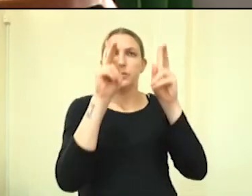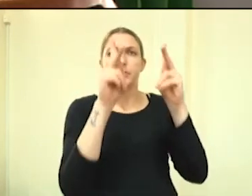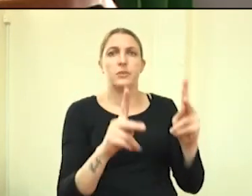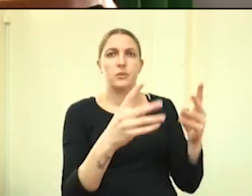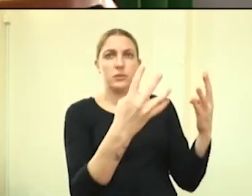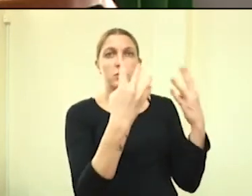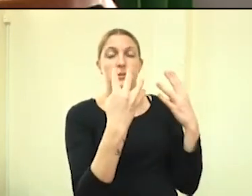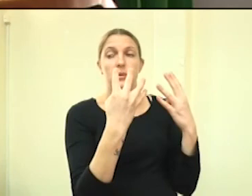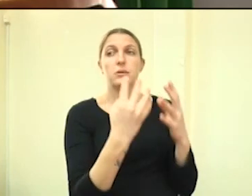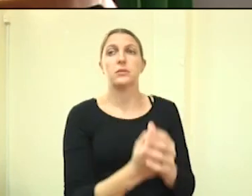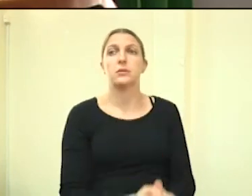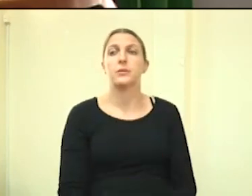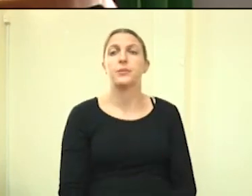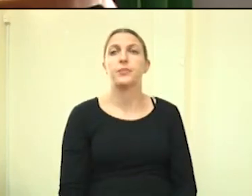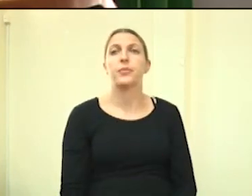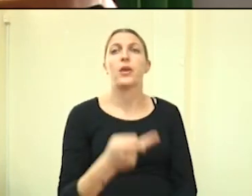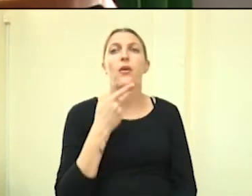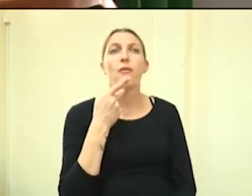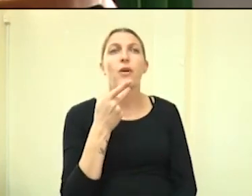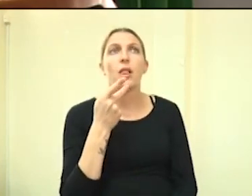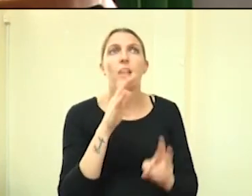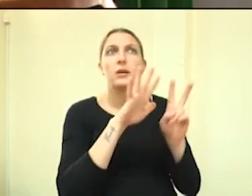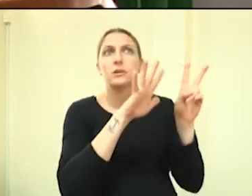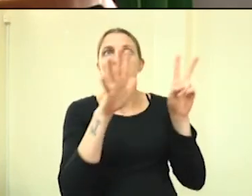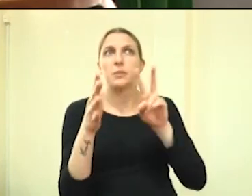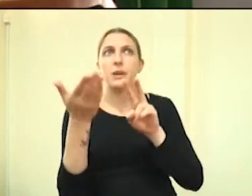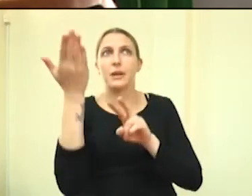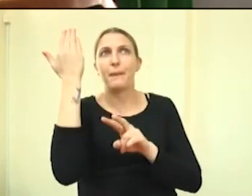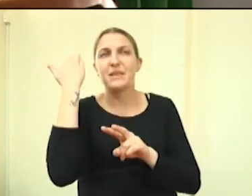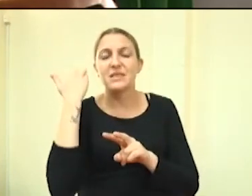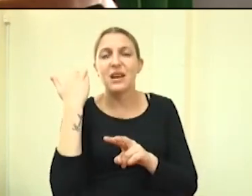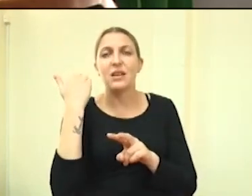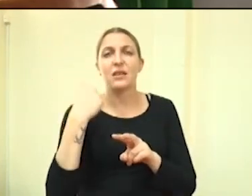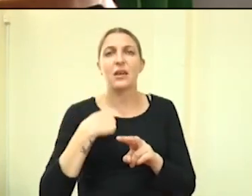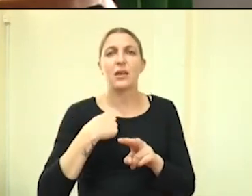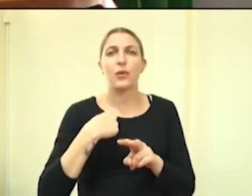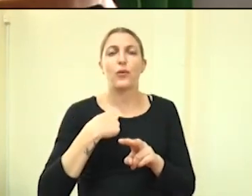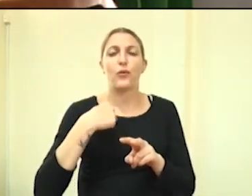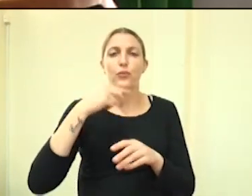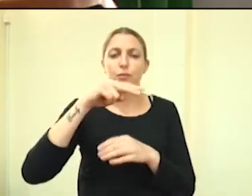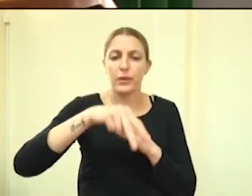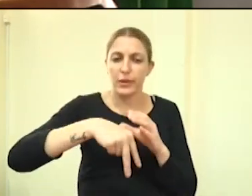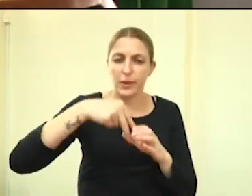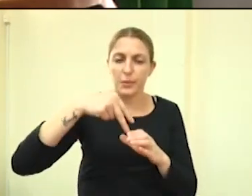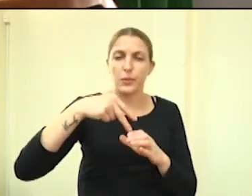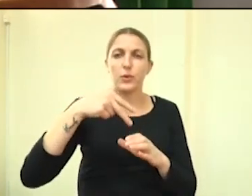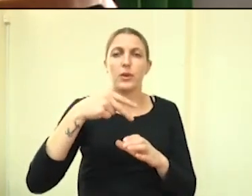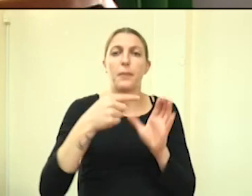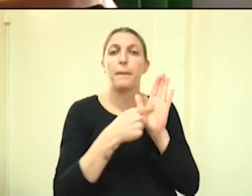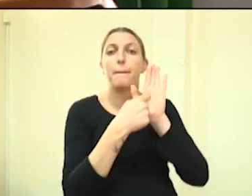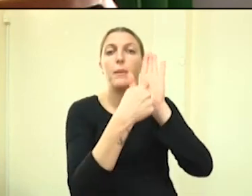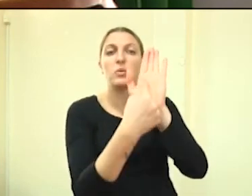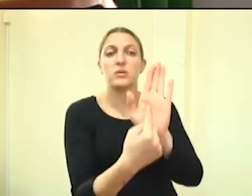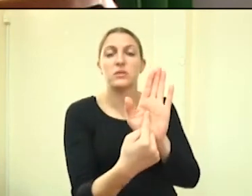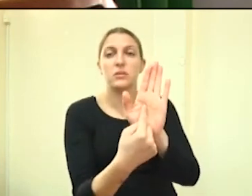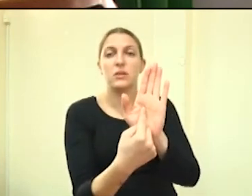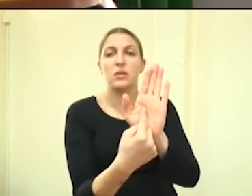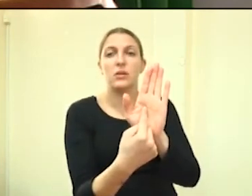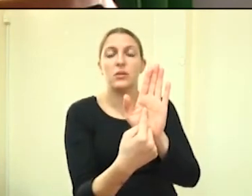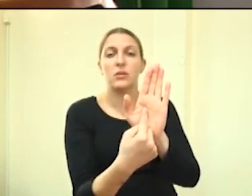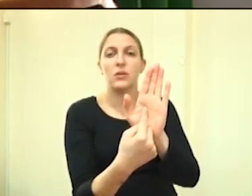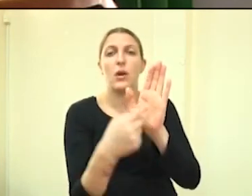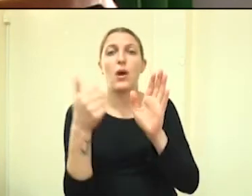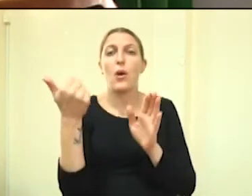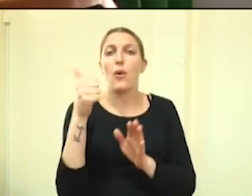hoje presente. Eu falei na semana passada, na semana retrasada, que eu viria a essa tribuna para mostrar